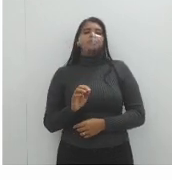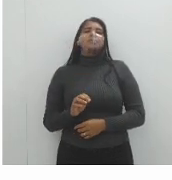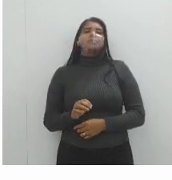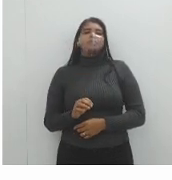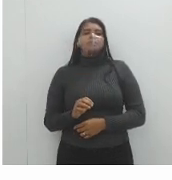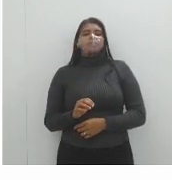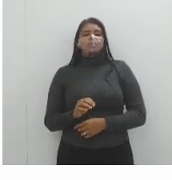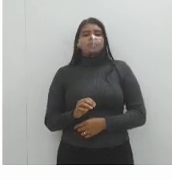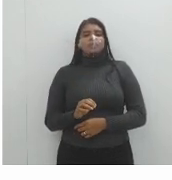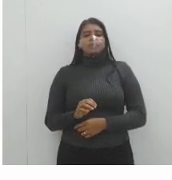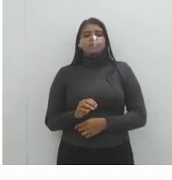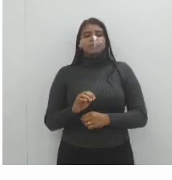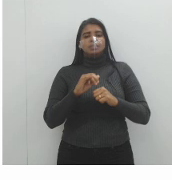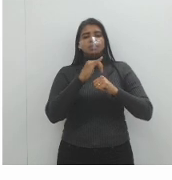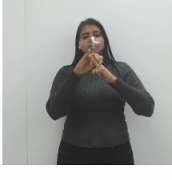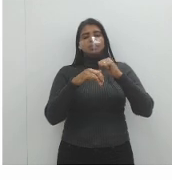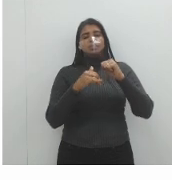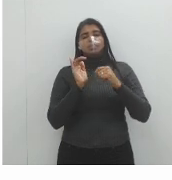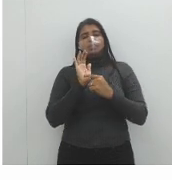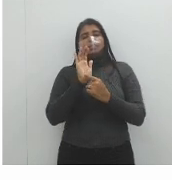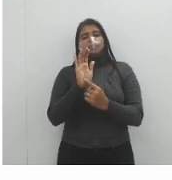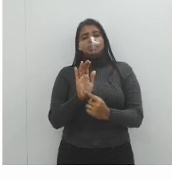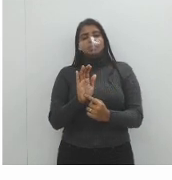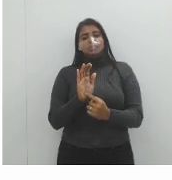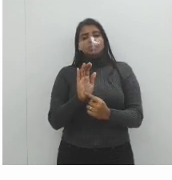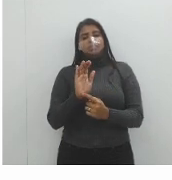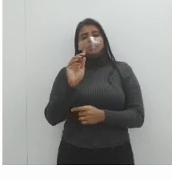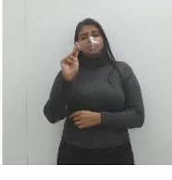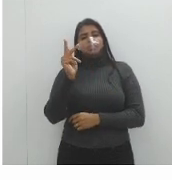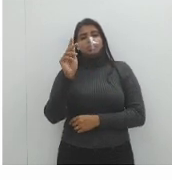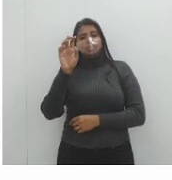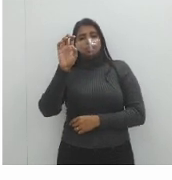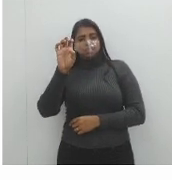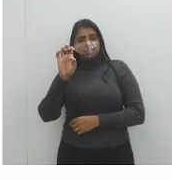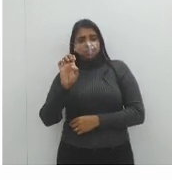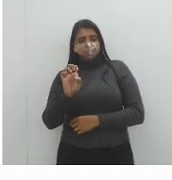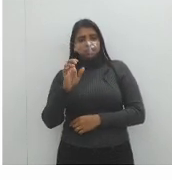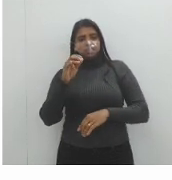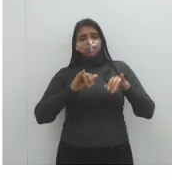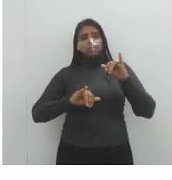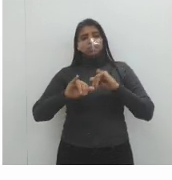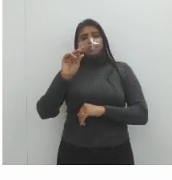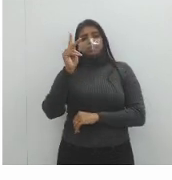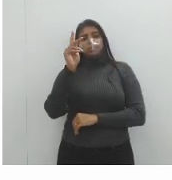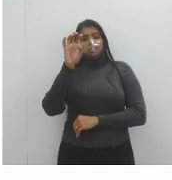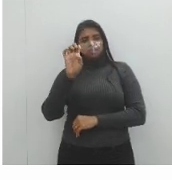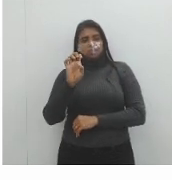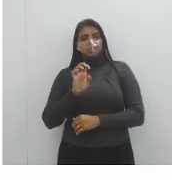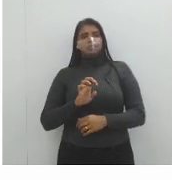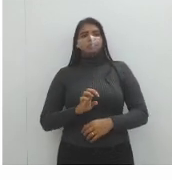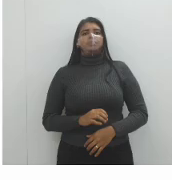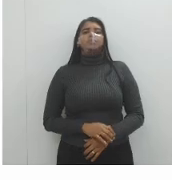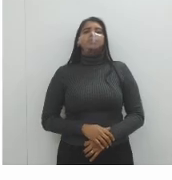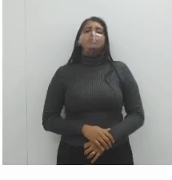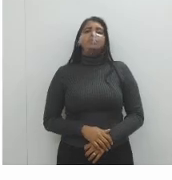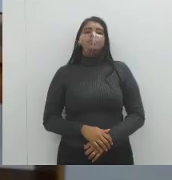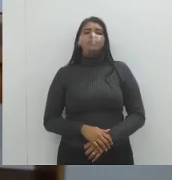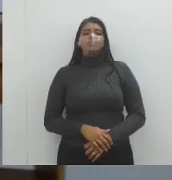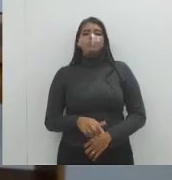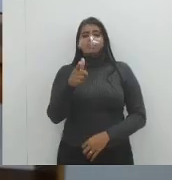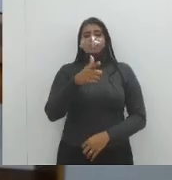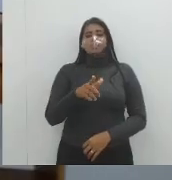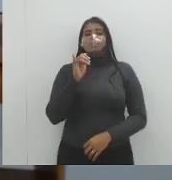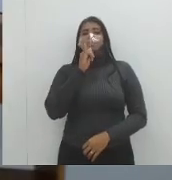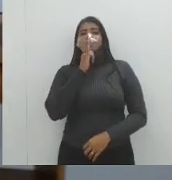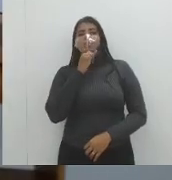esse átomo ele é representado pelo símbolo He, é o elemento químico He. Aqui eu tenho outro exemplo